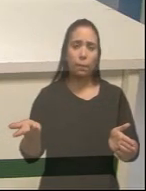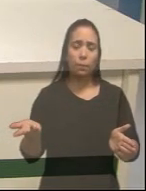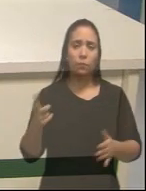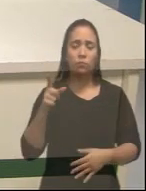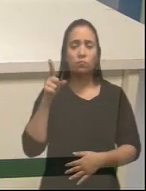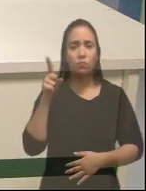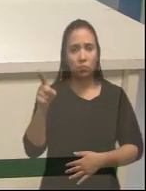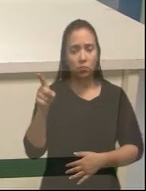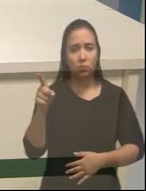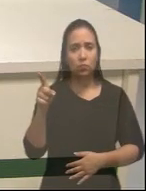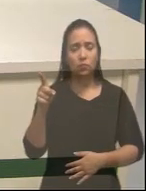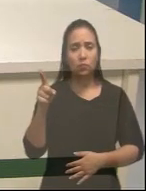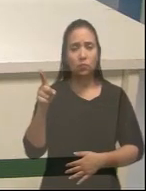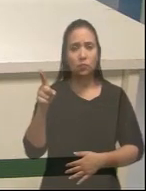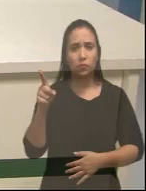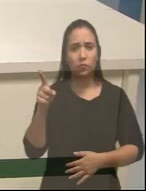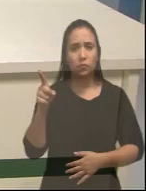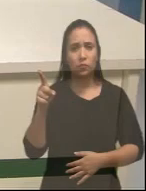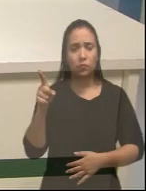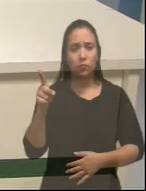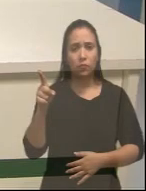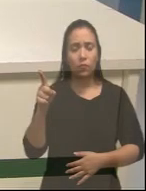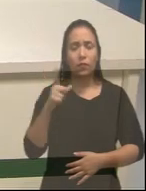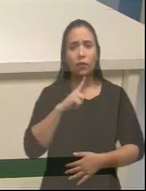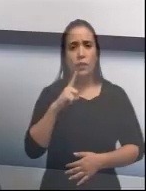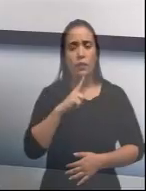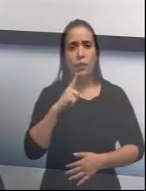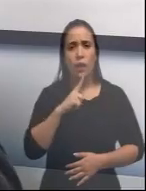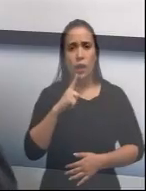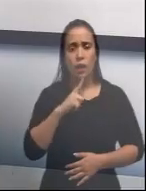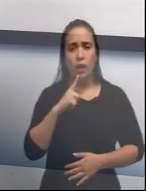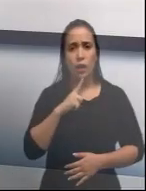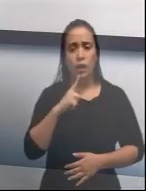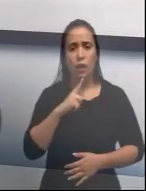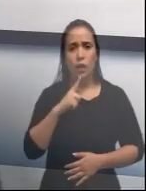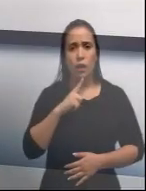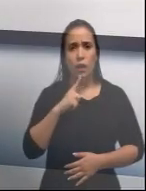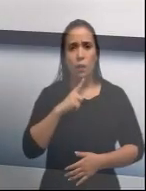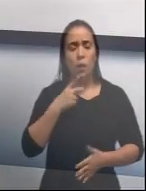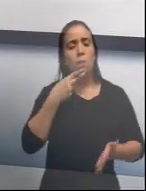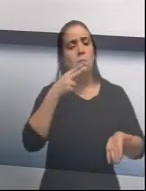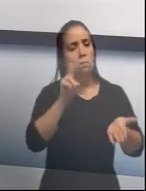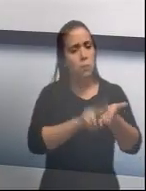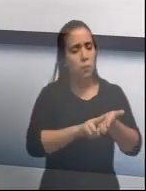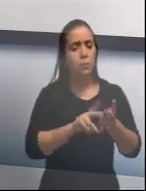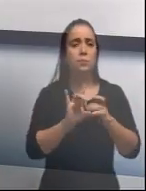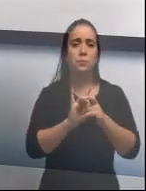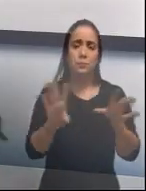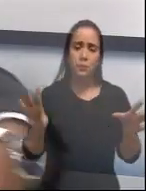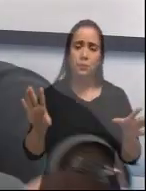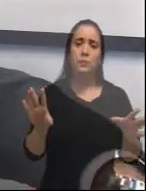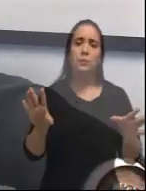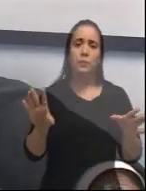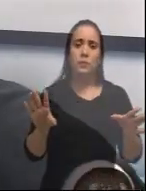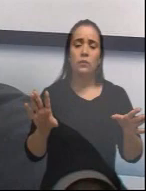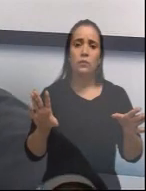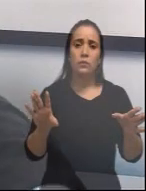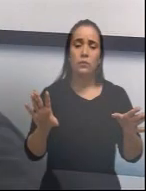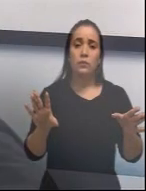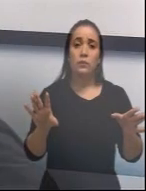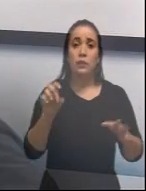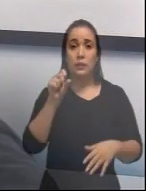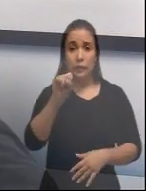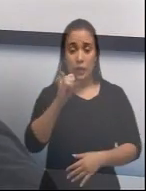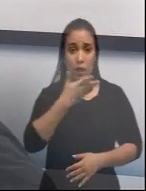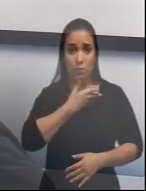ele não ia prevaricar em nada, não havia nada de prevaricação. Ele emitia a multa. Por exemplo, se tivesse passando um colega do Diego